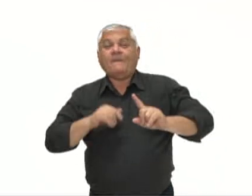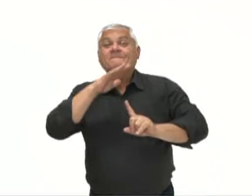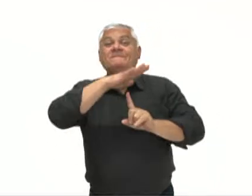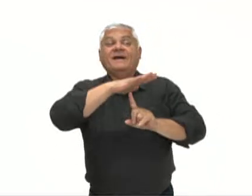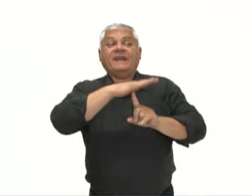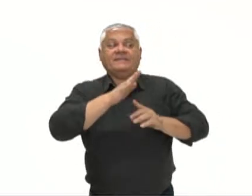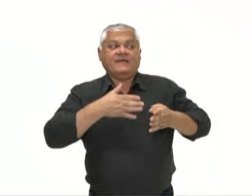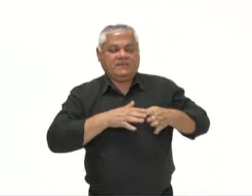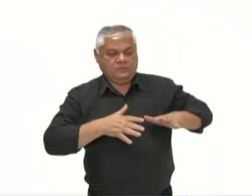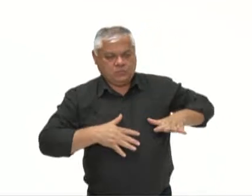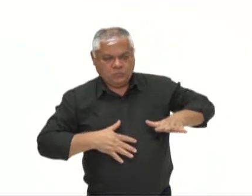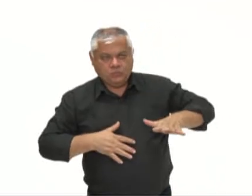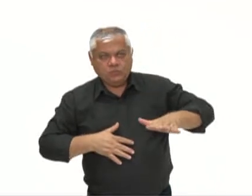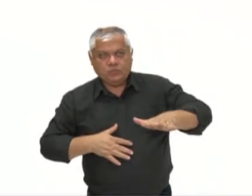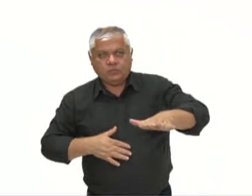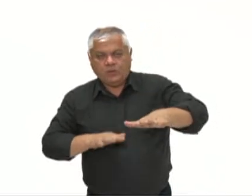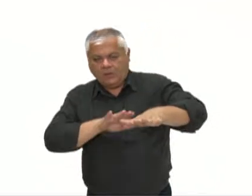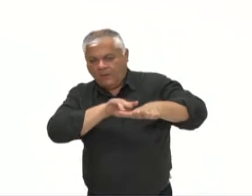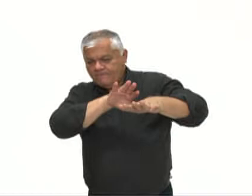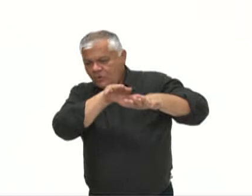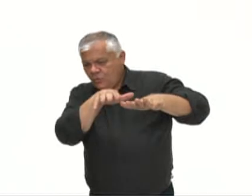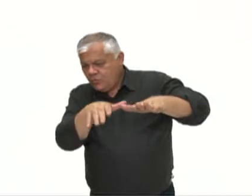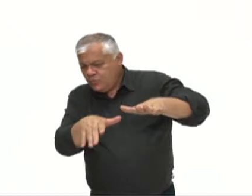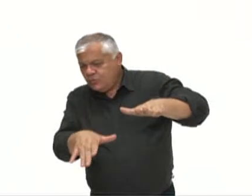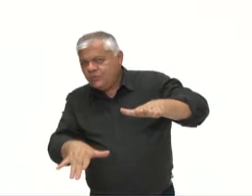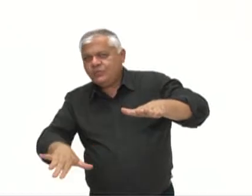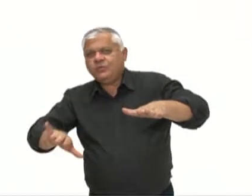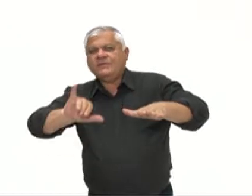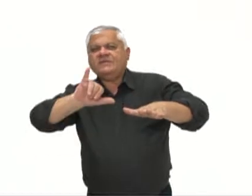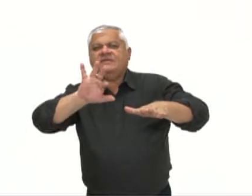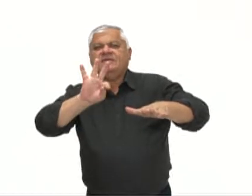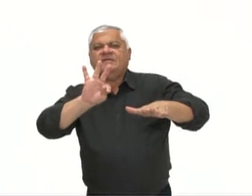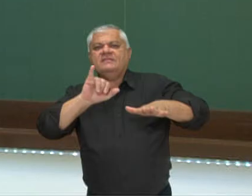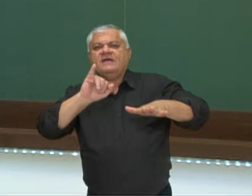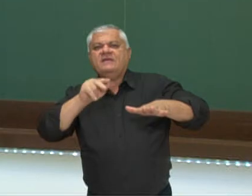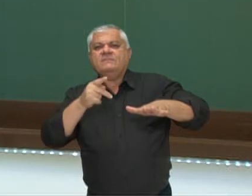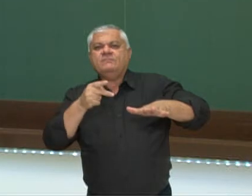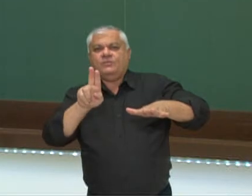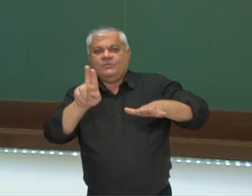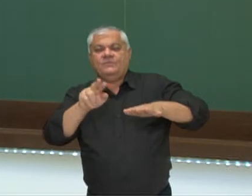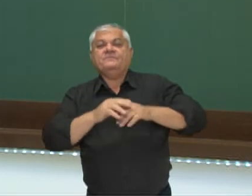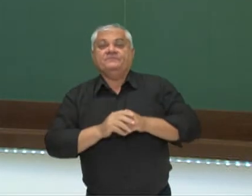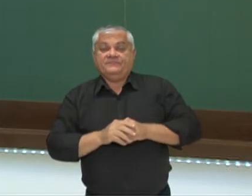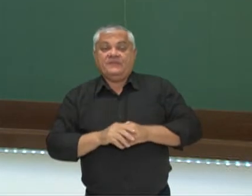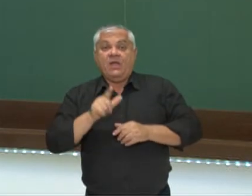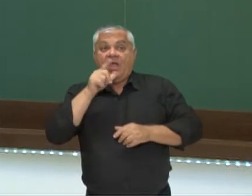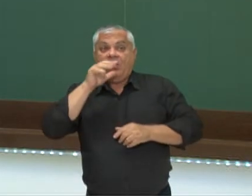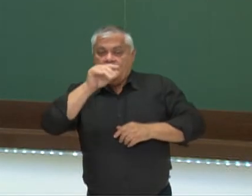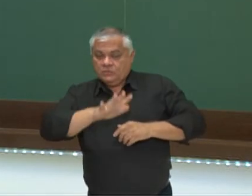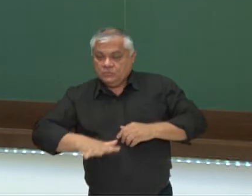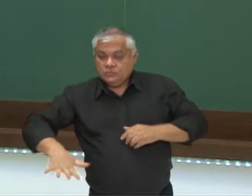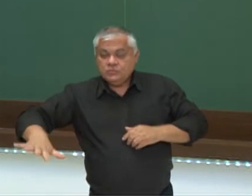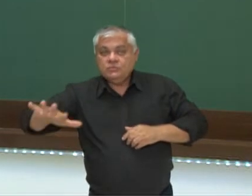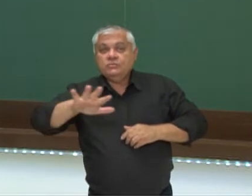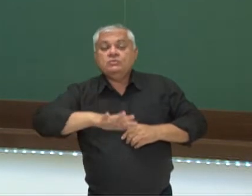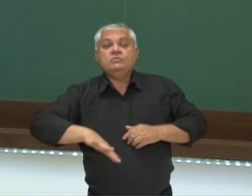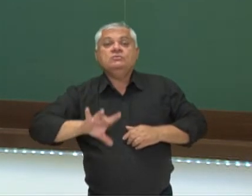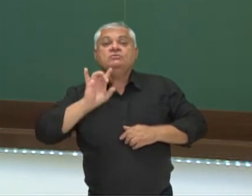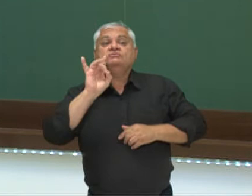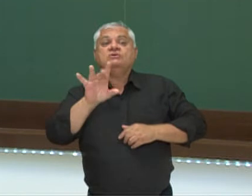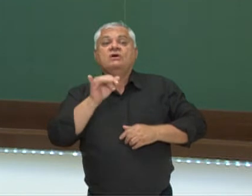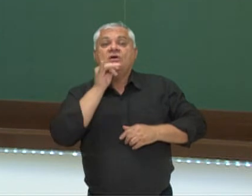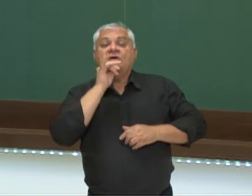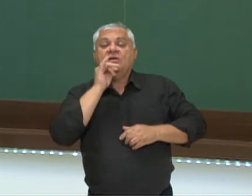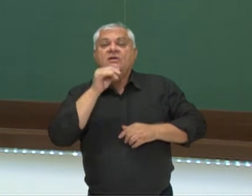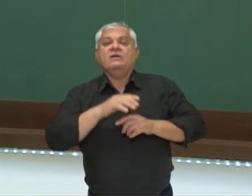alterações após a inundação que originou o lago de Itaipu. Então, como toda a área foi alagada, nós percebemos ali que isso resultou em